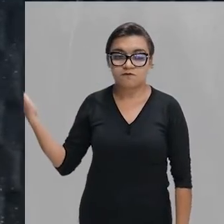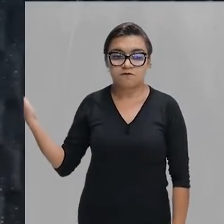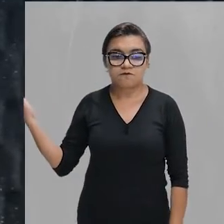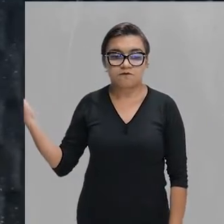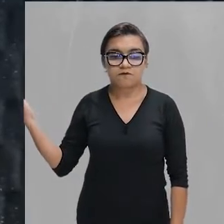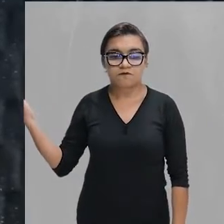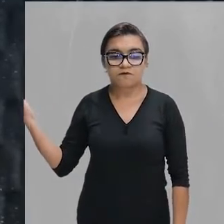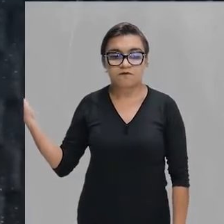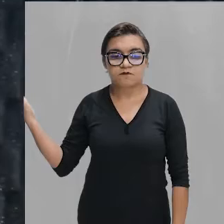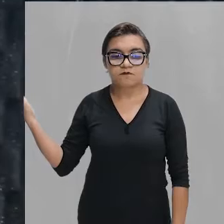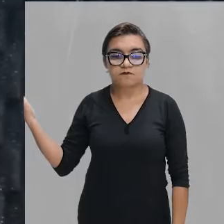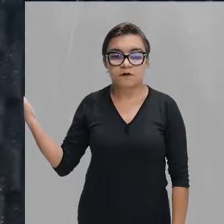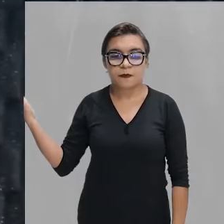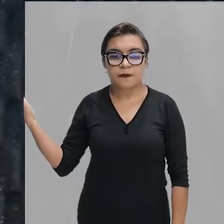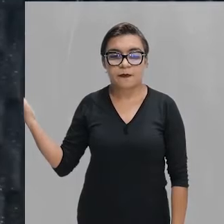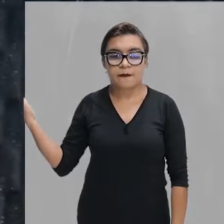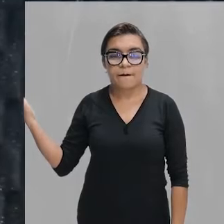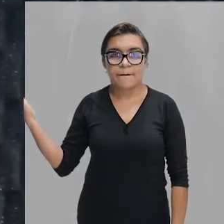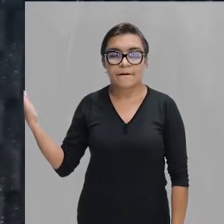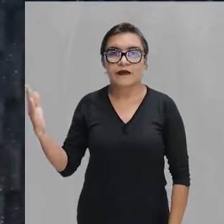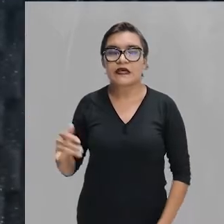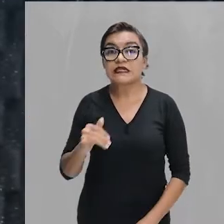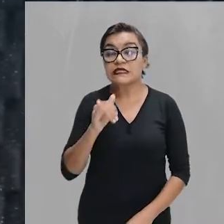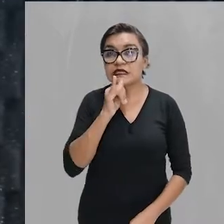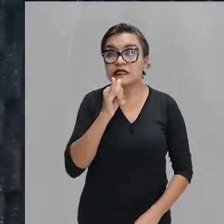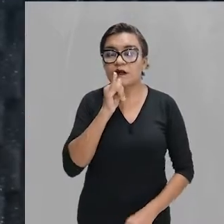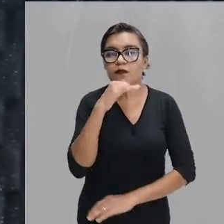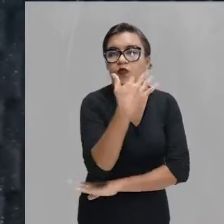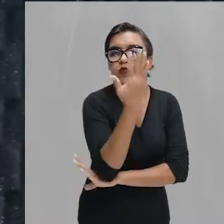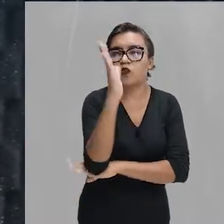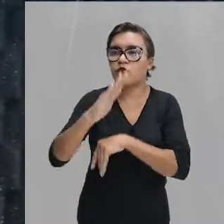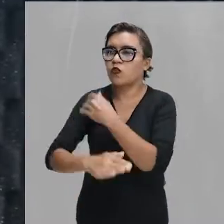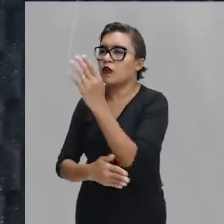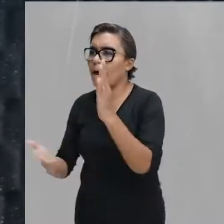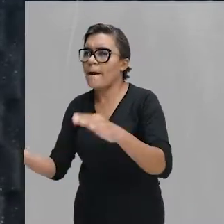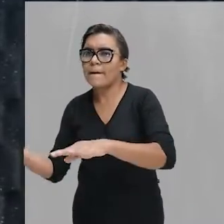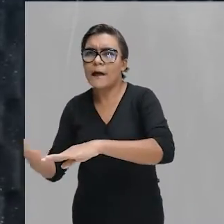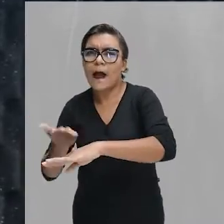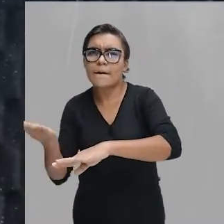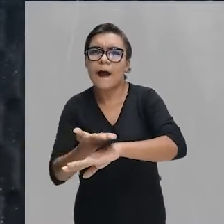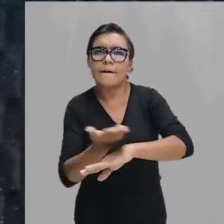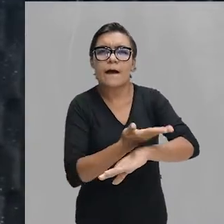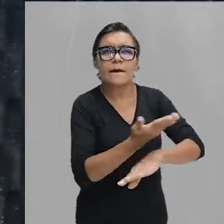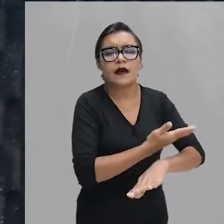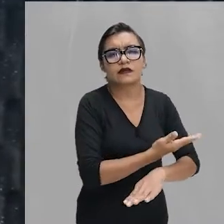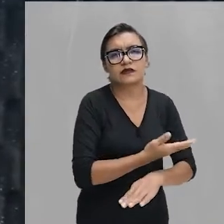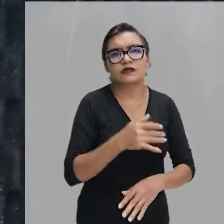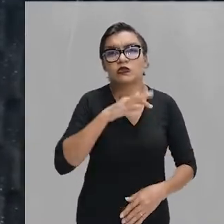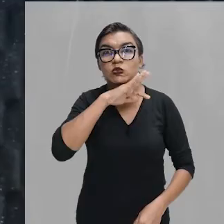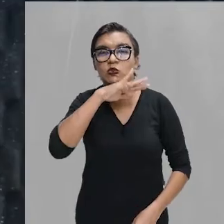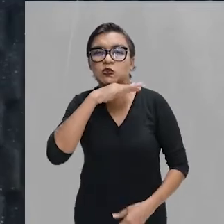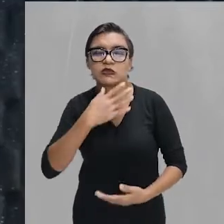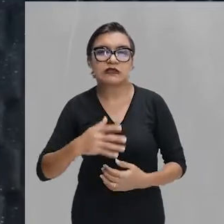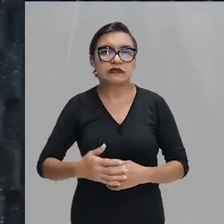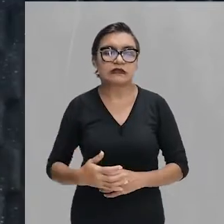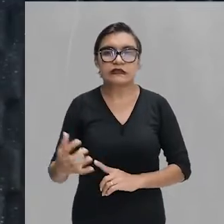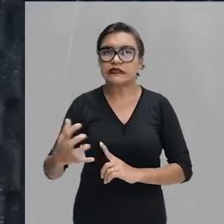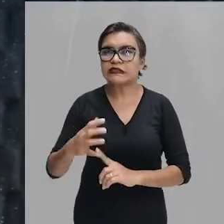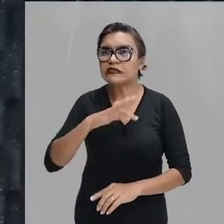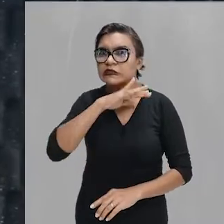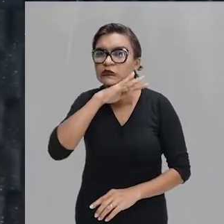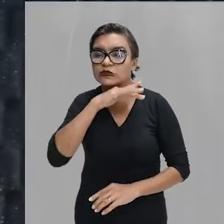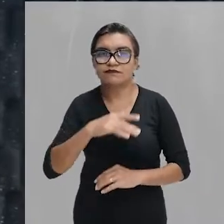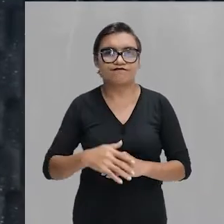deforestación. O desmatamento me incomoda. Então, aí eu estou me referindo a uma